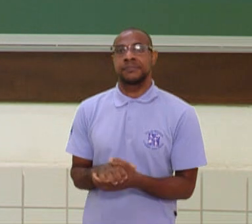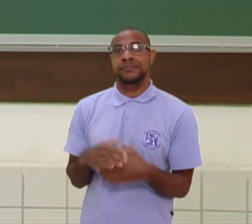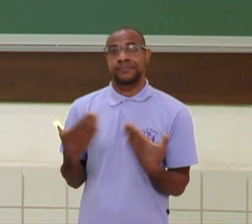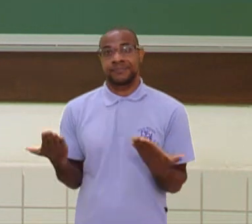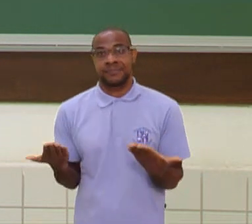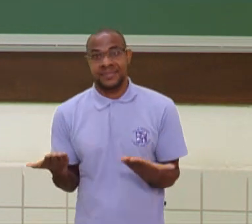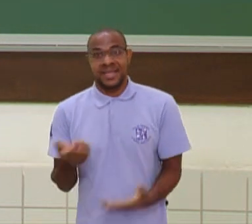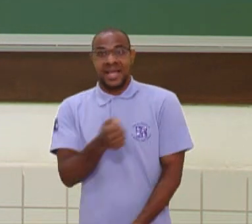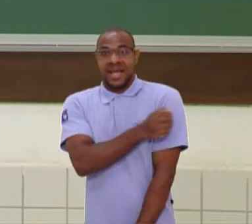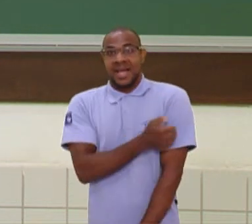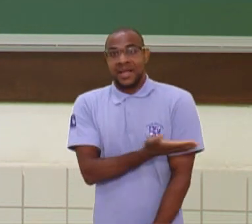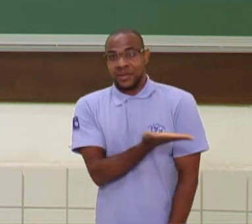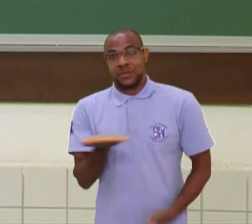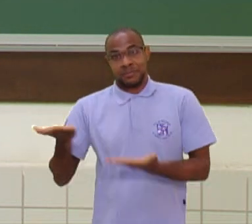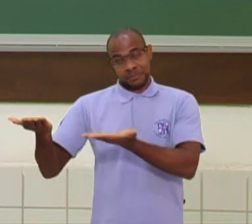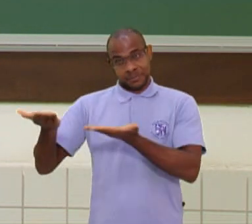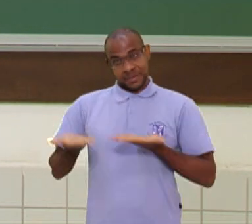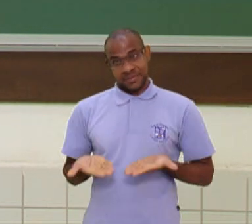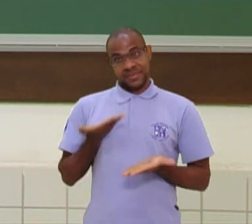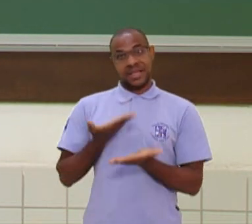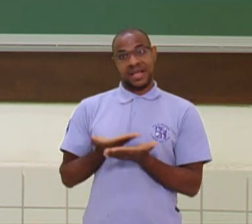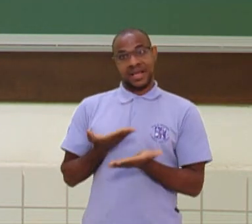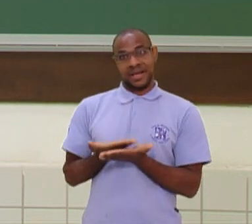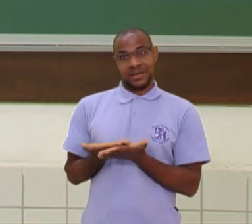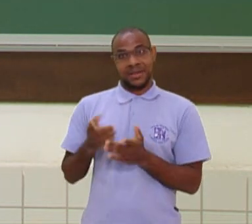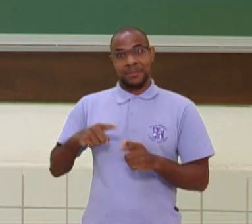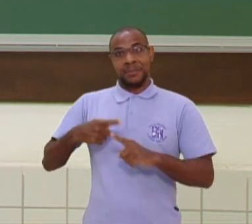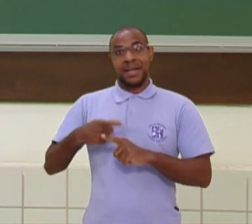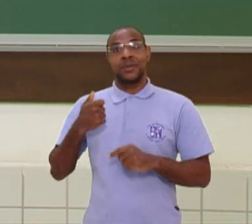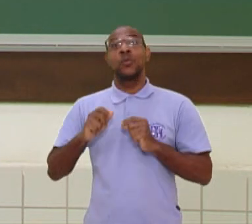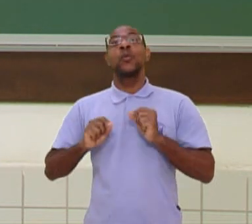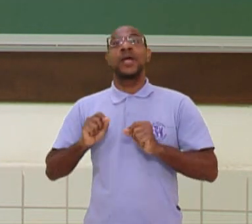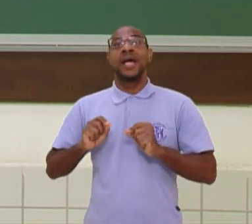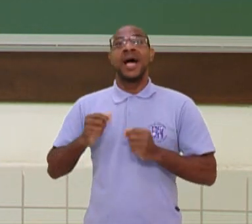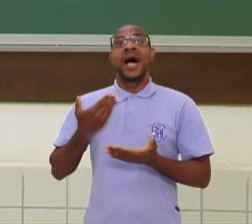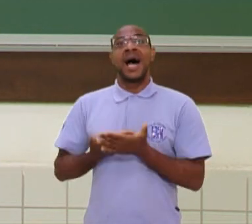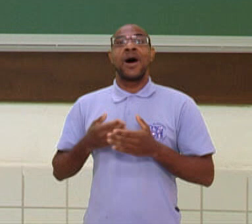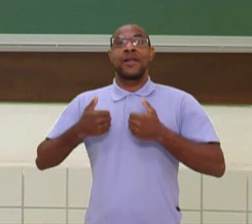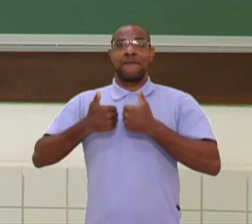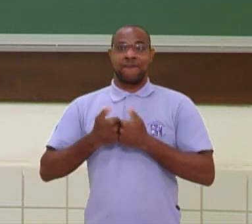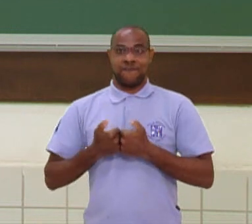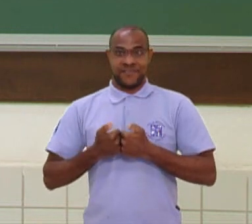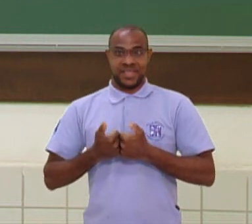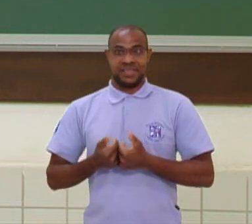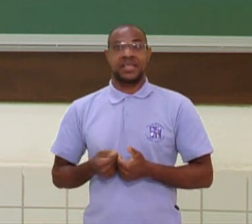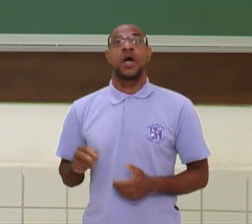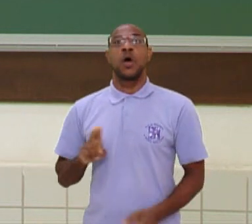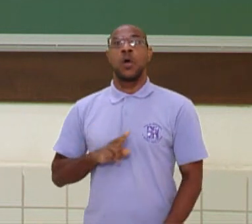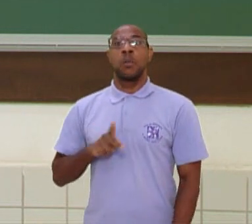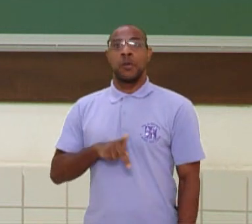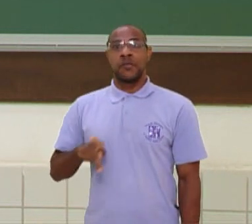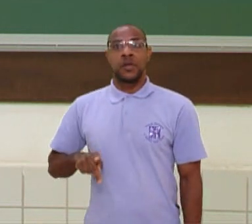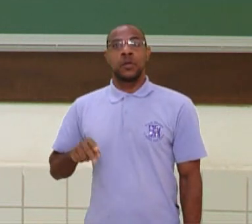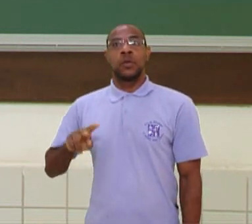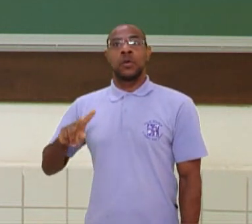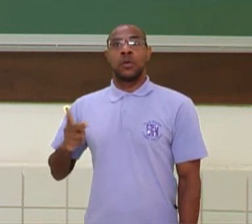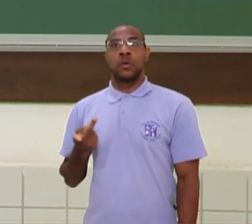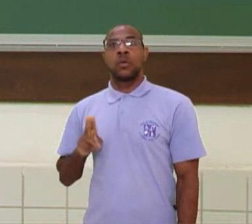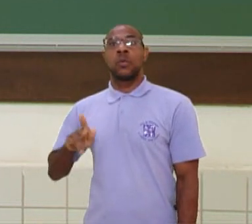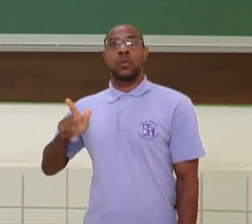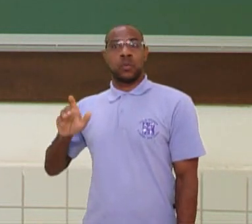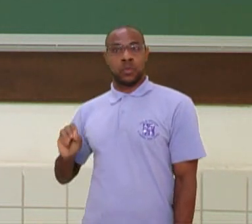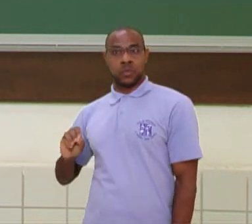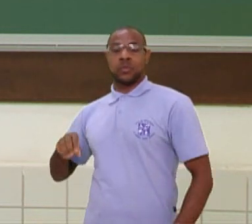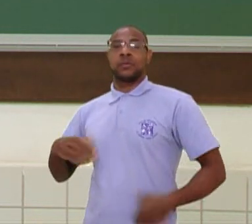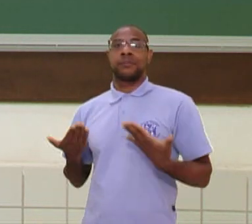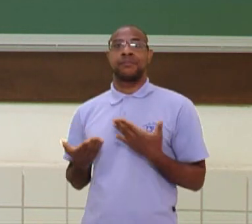Prezados alunos, sejam todos muito bem-vindos para mais uma aula de Física. Meu nome é Hugo Henrique, sou do município de Piraquara e venho trazer mais algumas